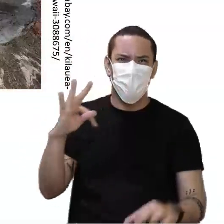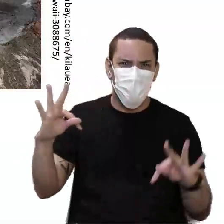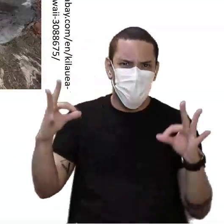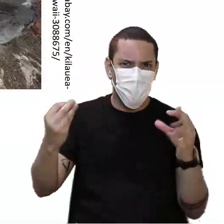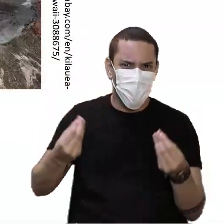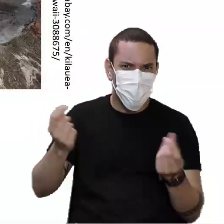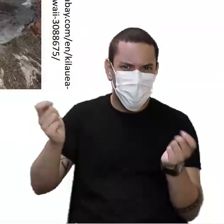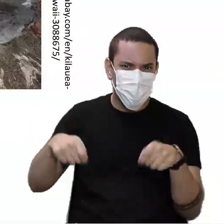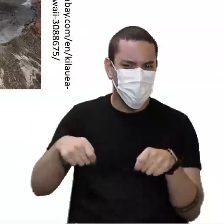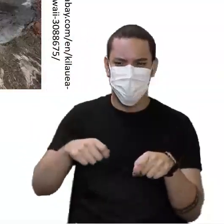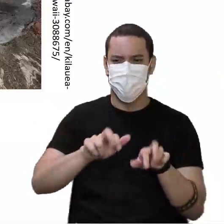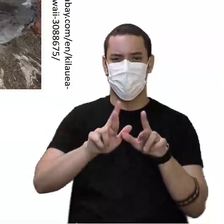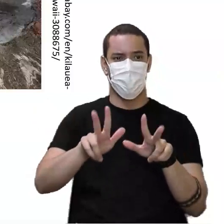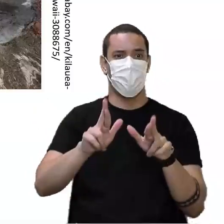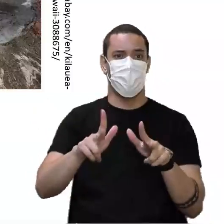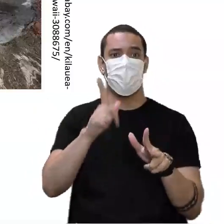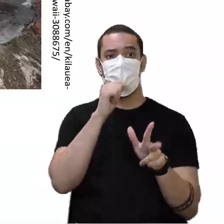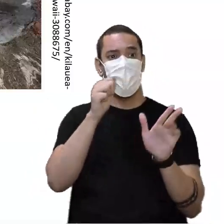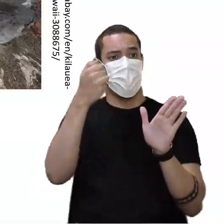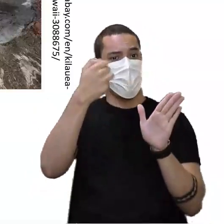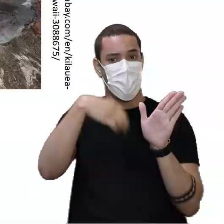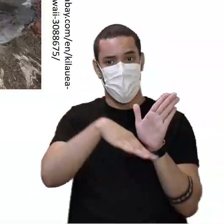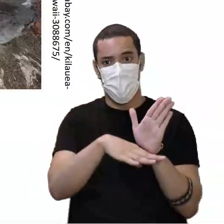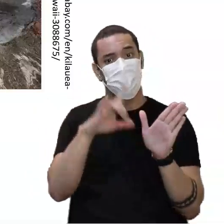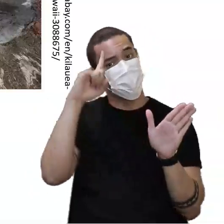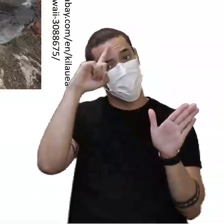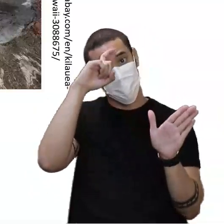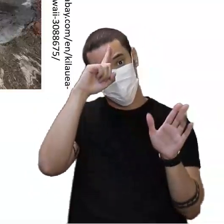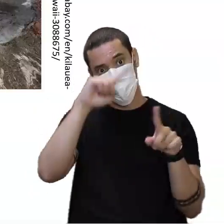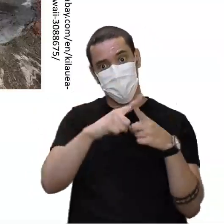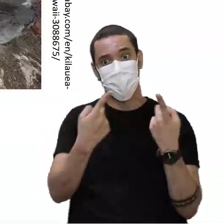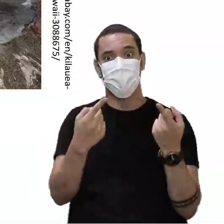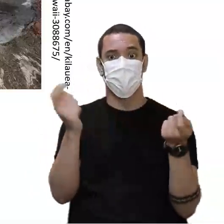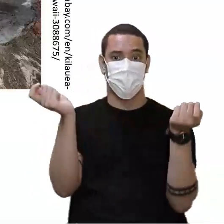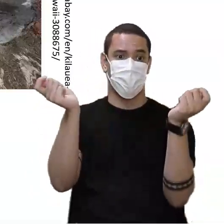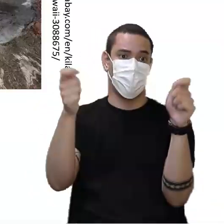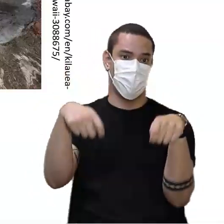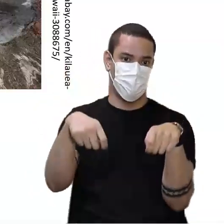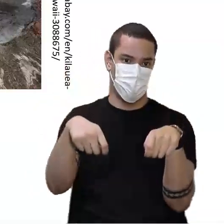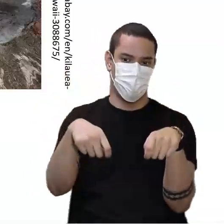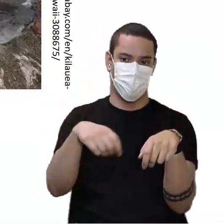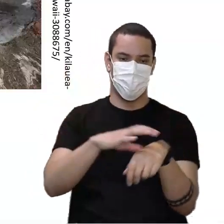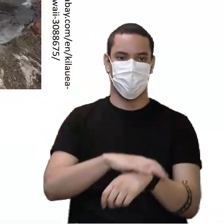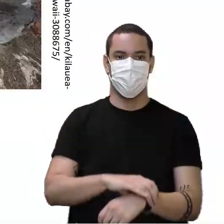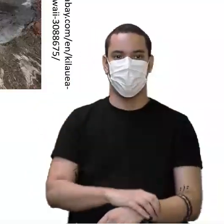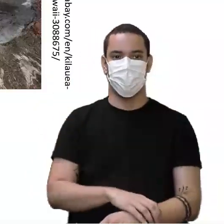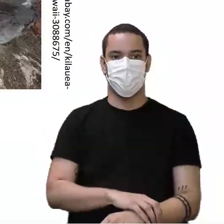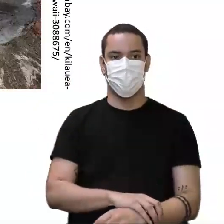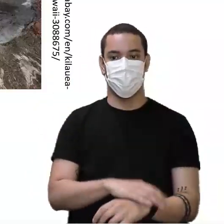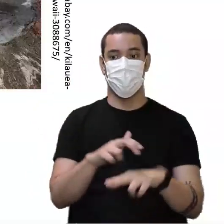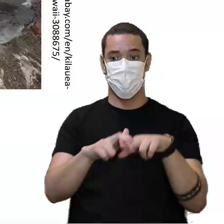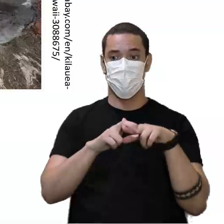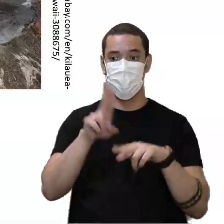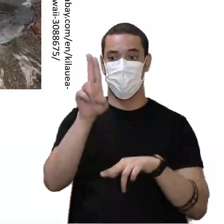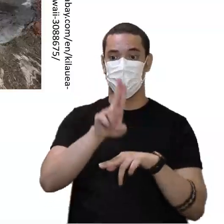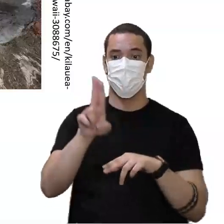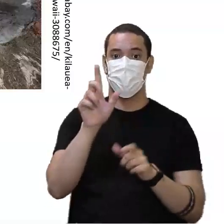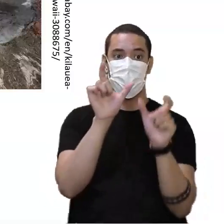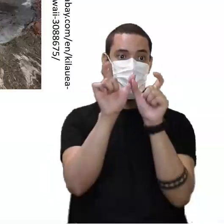mundo que vai. Também nem lá no fundo do mar, mas é muito mais grandioso, acredito, ir para o espaço. Por isso que ele foi